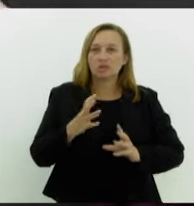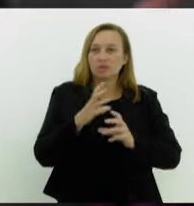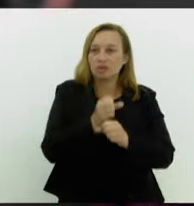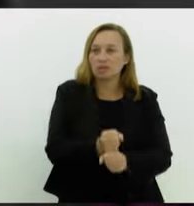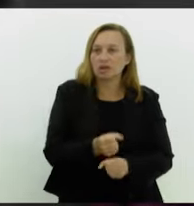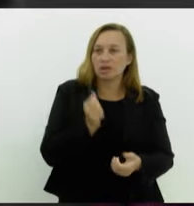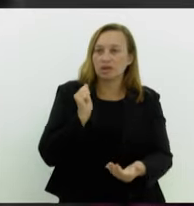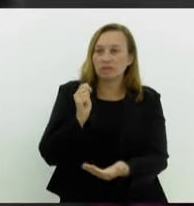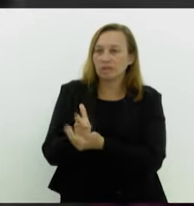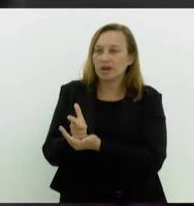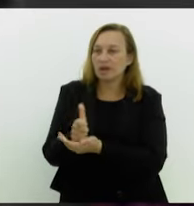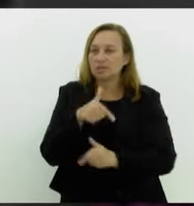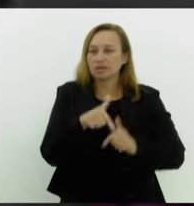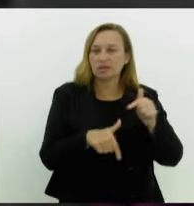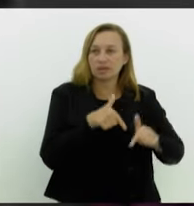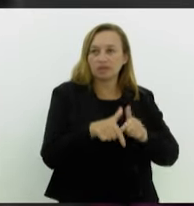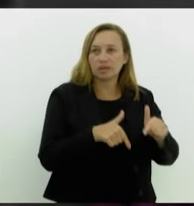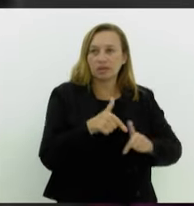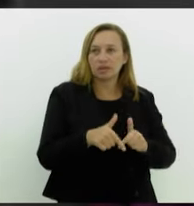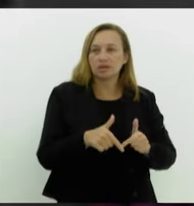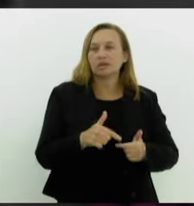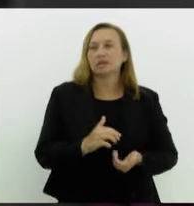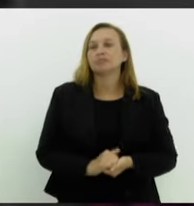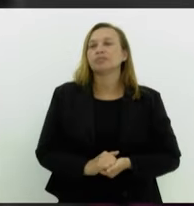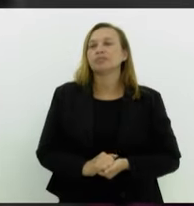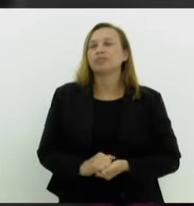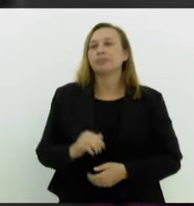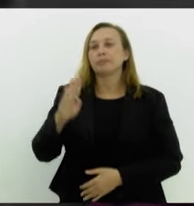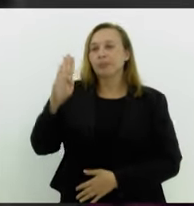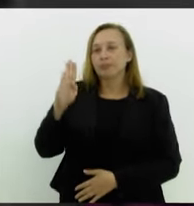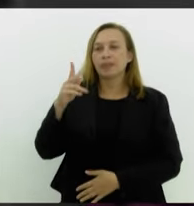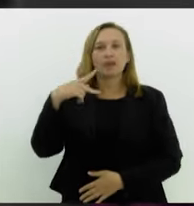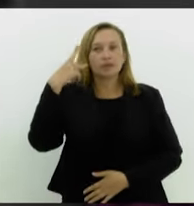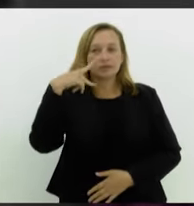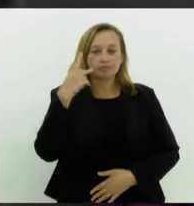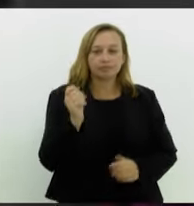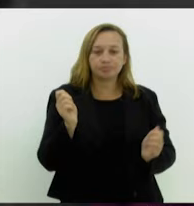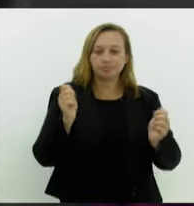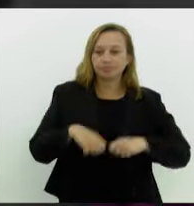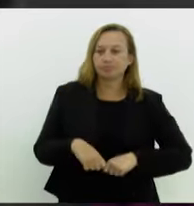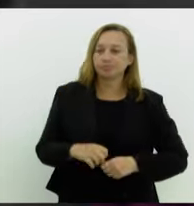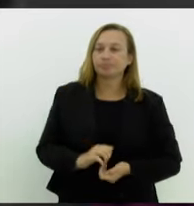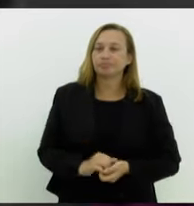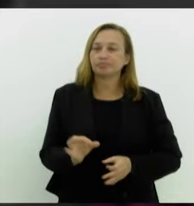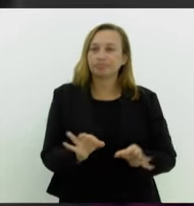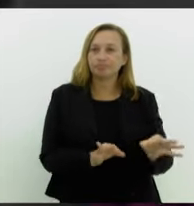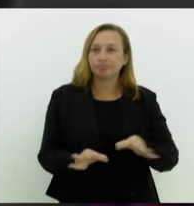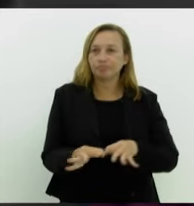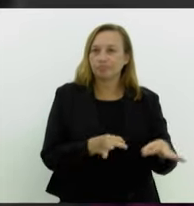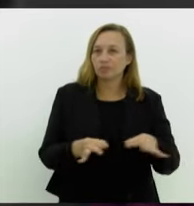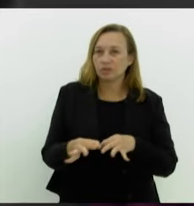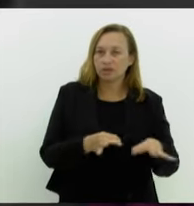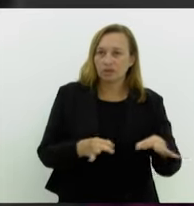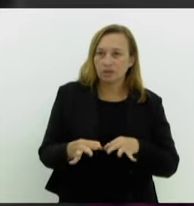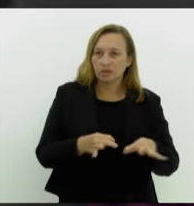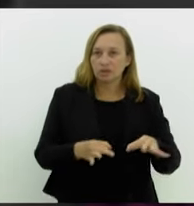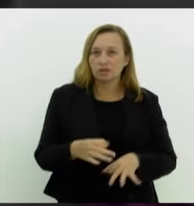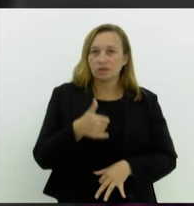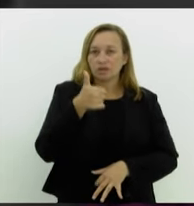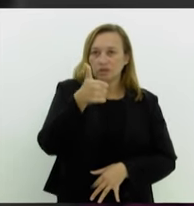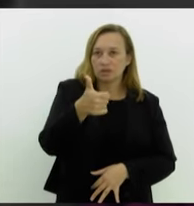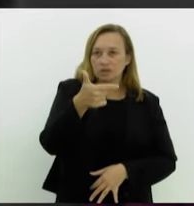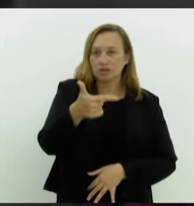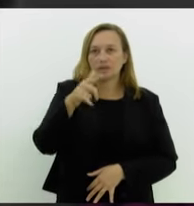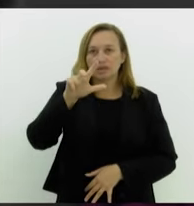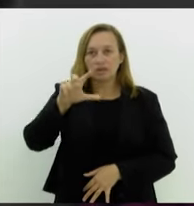pagando para trabalhar pras candidatas e pras vereadoras é a possibilidade de organizar Céli assim 250